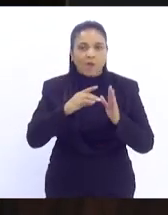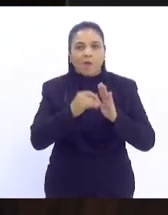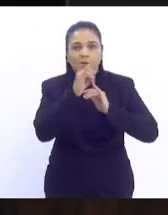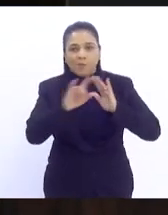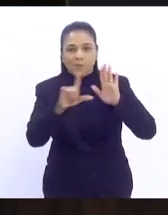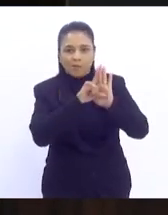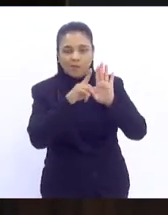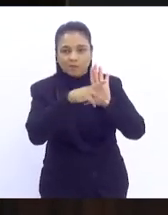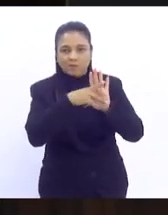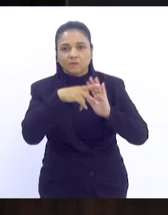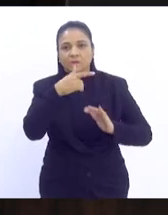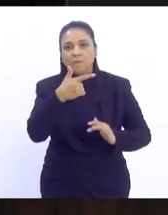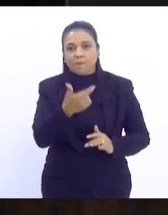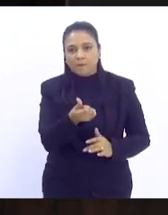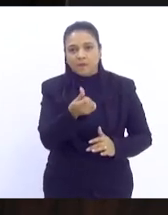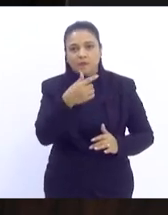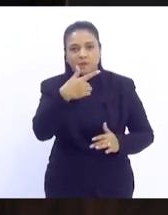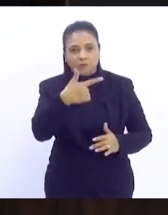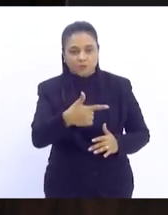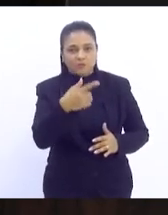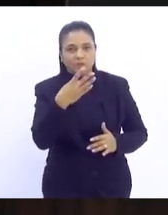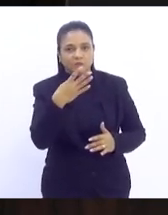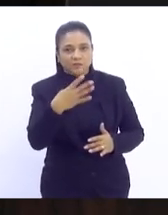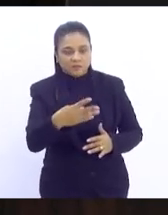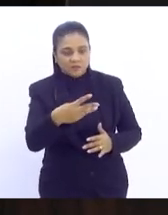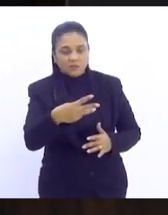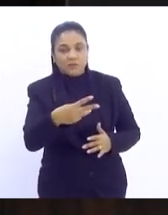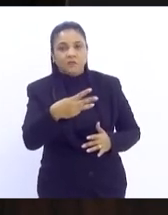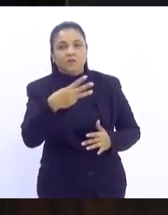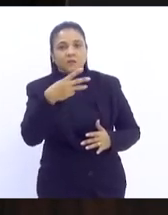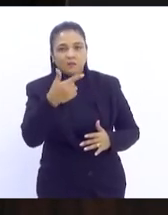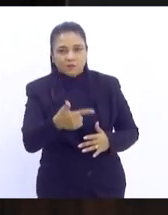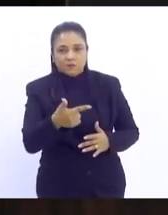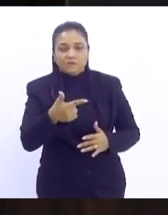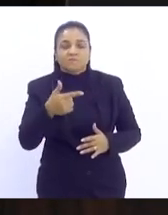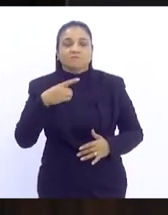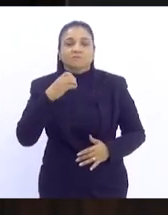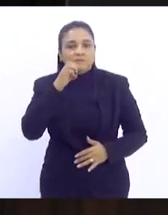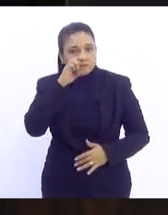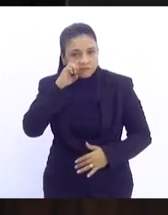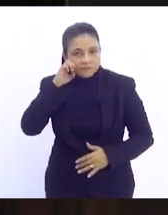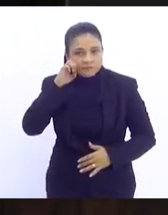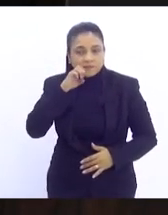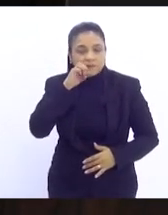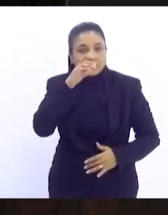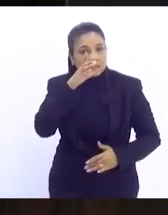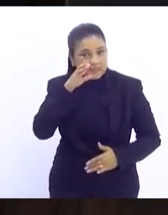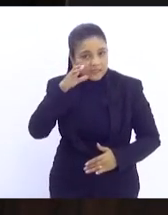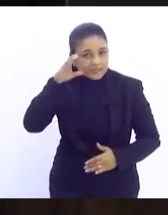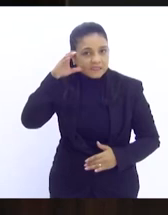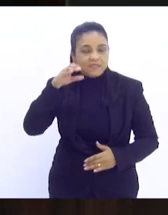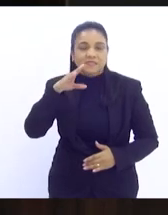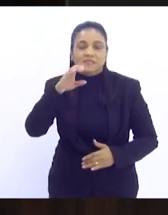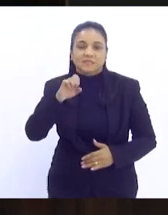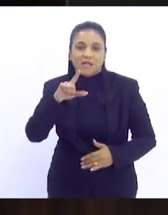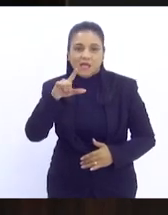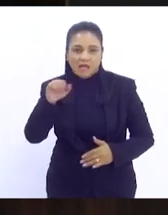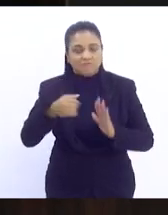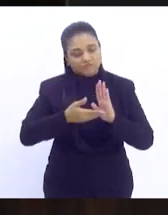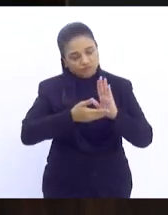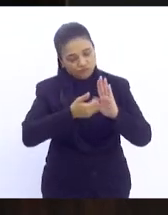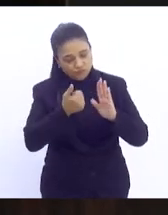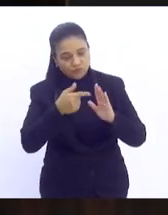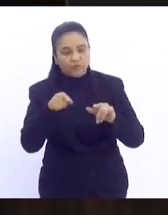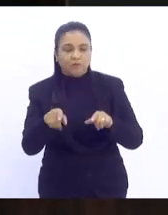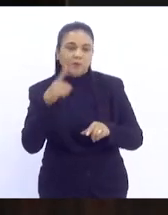de lei número 62 38 22 de autoria da deputada Célia Jordão é pedido de retirada de pauta a